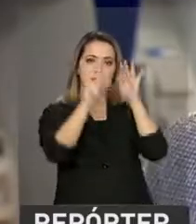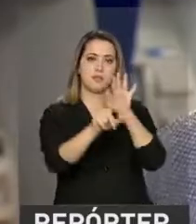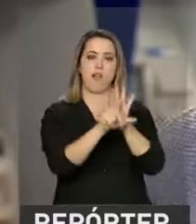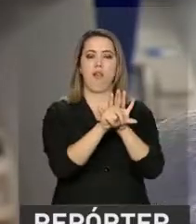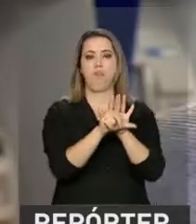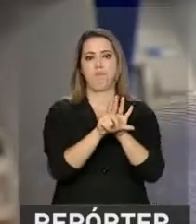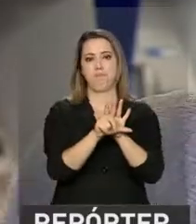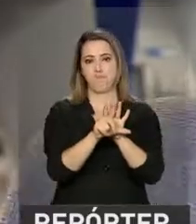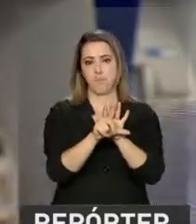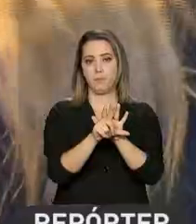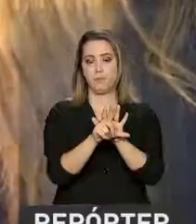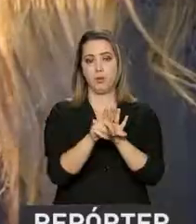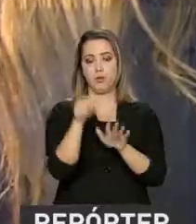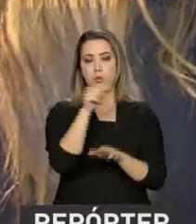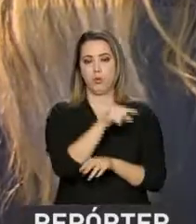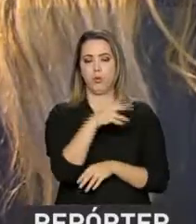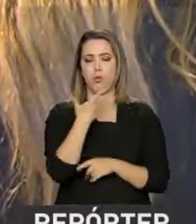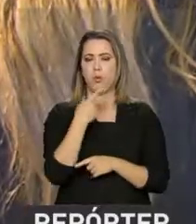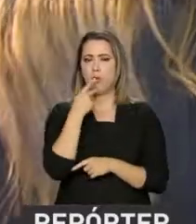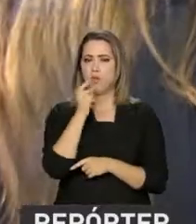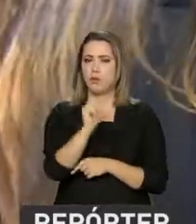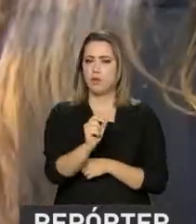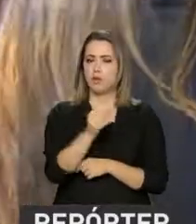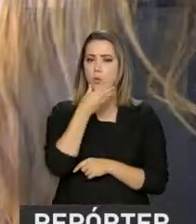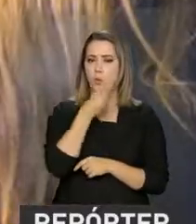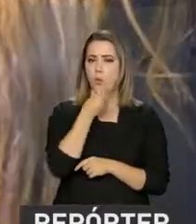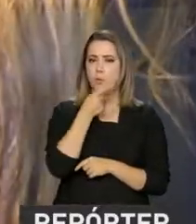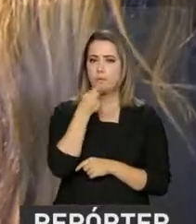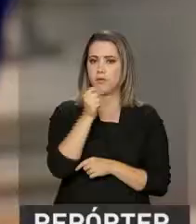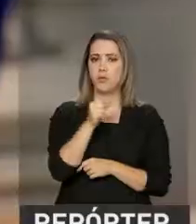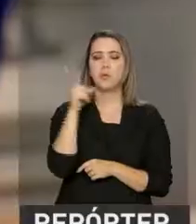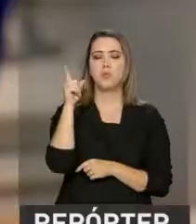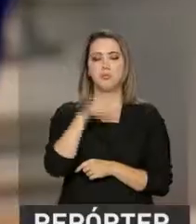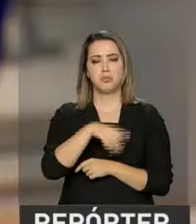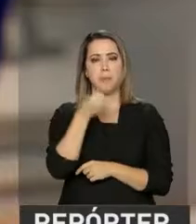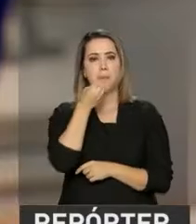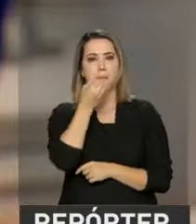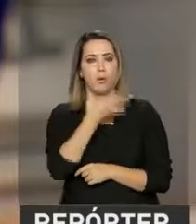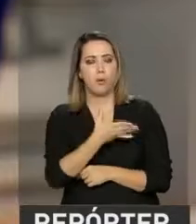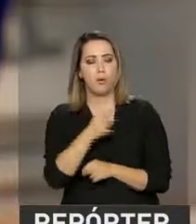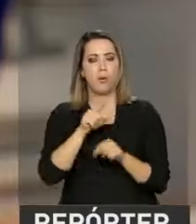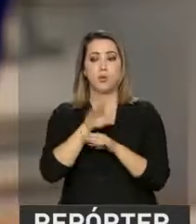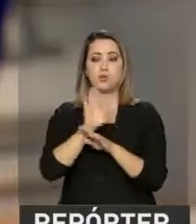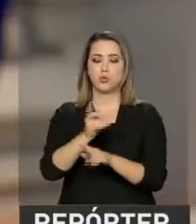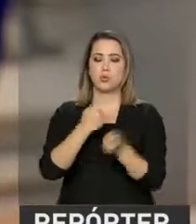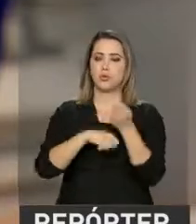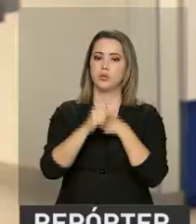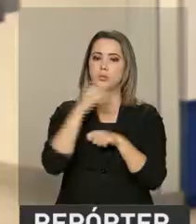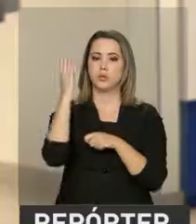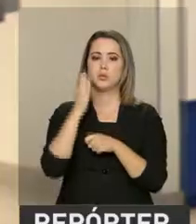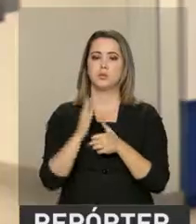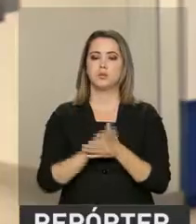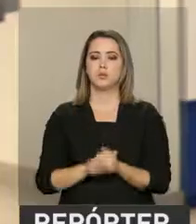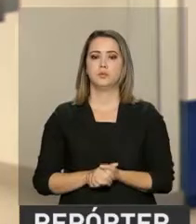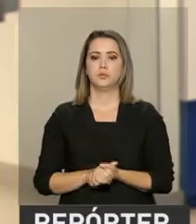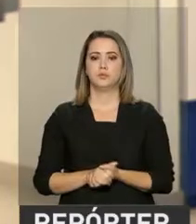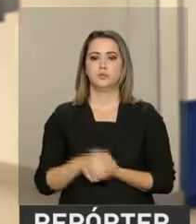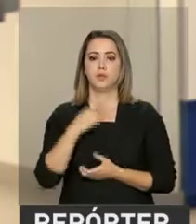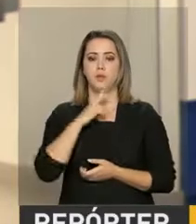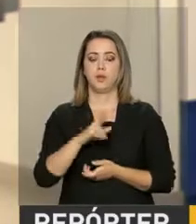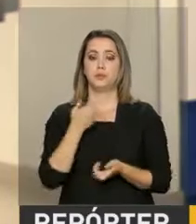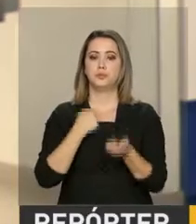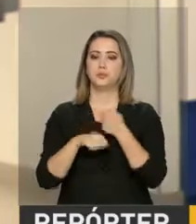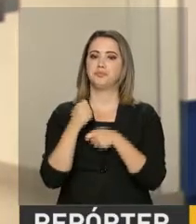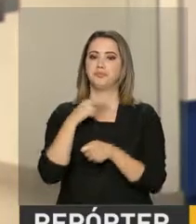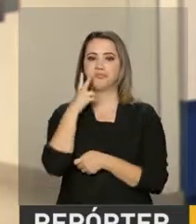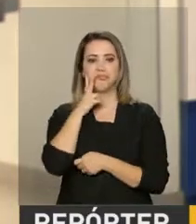da caixa josé eirado considerou que a ação foi um sucesso e que contribuiu muito para a economia brasileira o estado da economia são